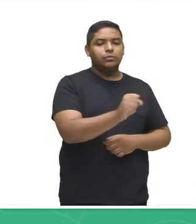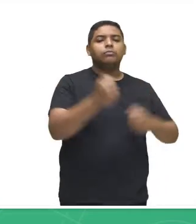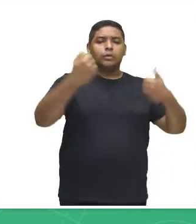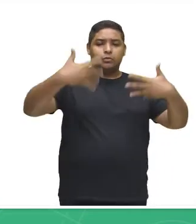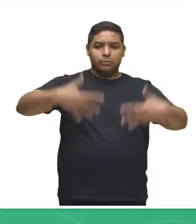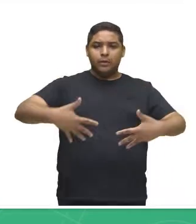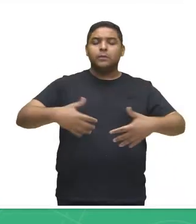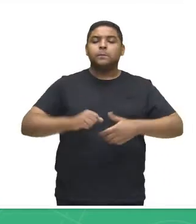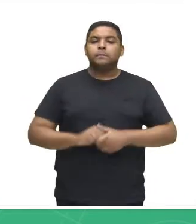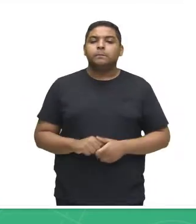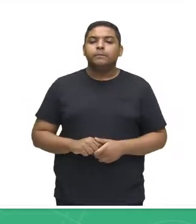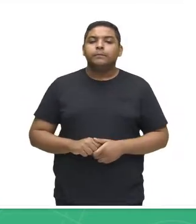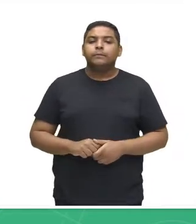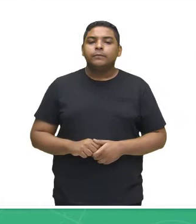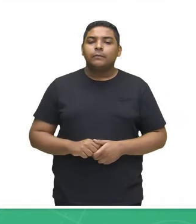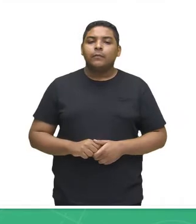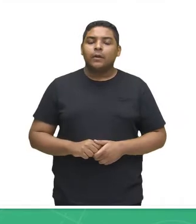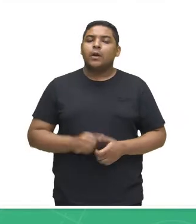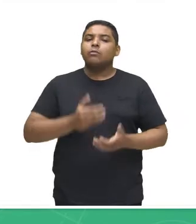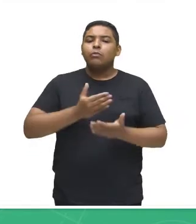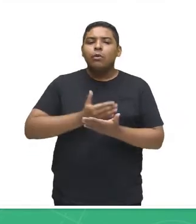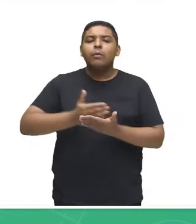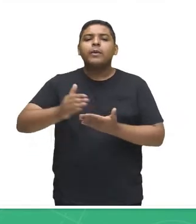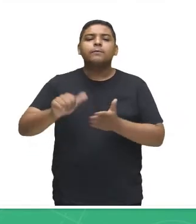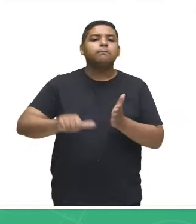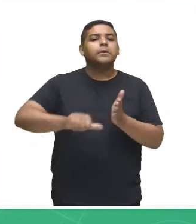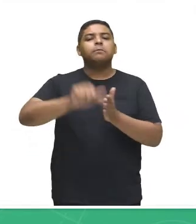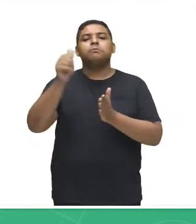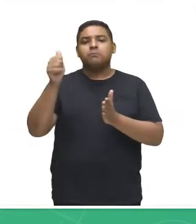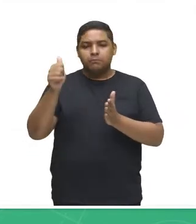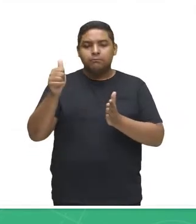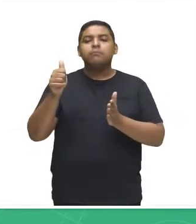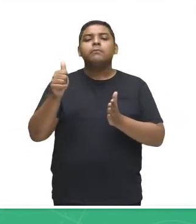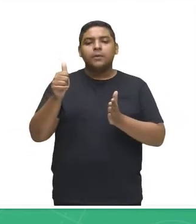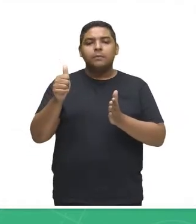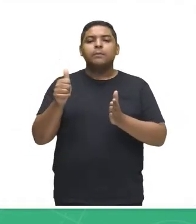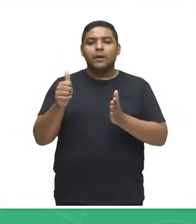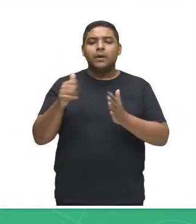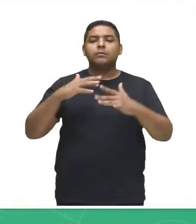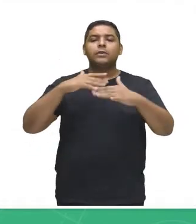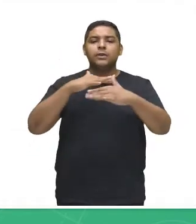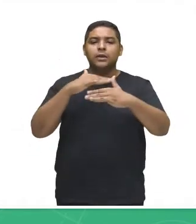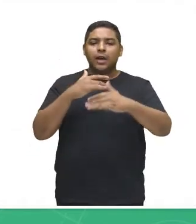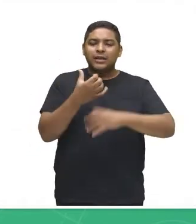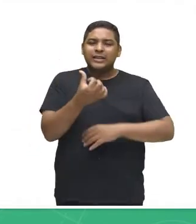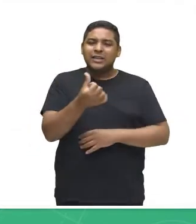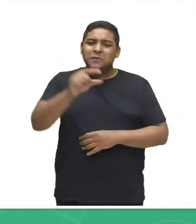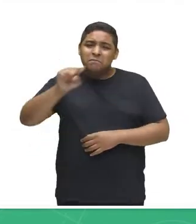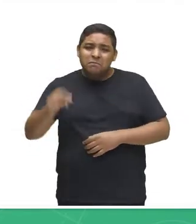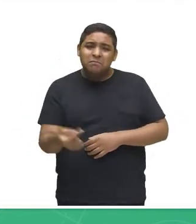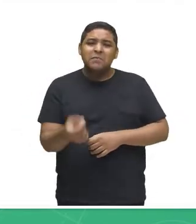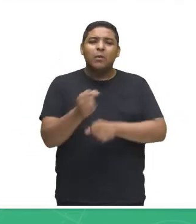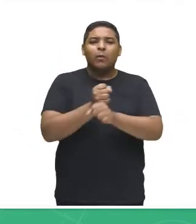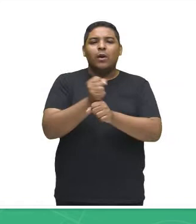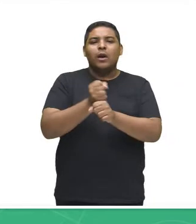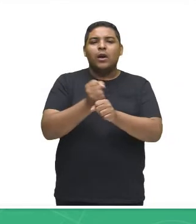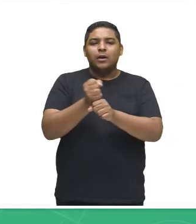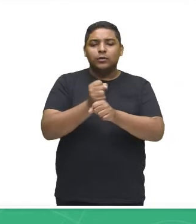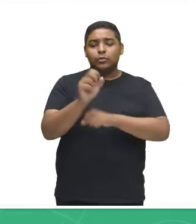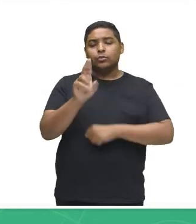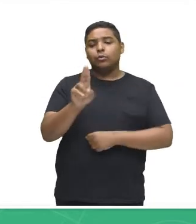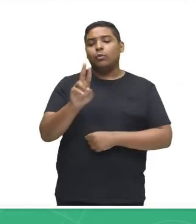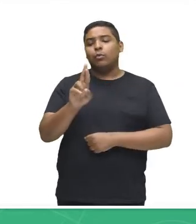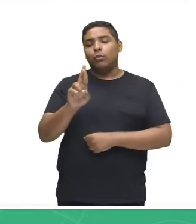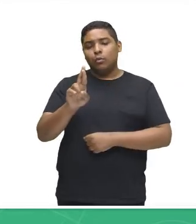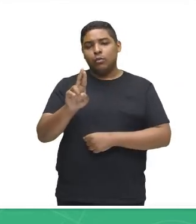aí, fundaram as primeiras cidades há cerca de 6 mil anos. Seriam elas Ur e Uruk. Sobre os